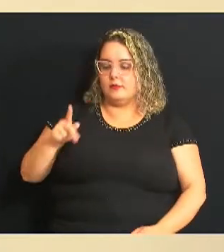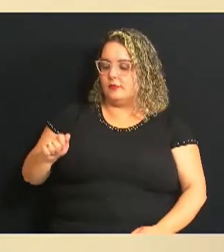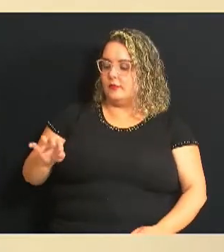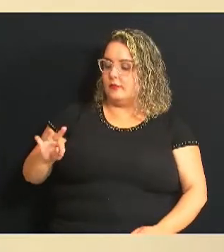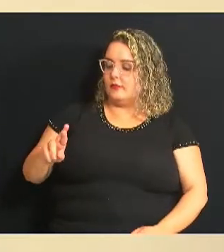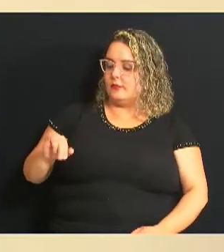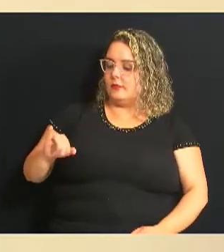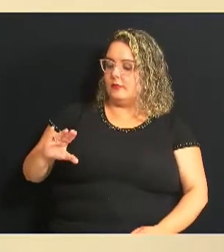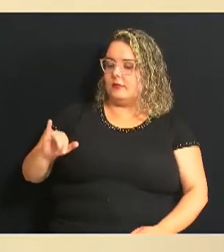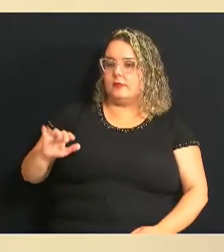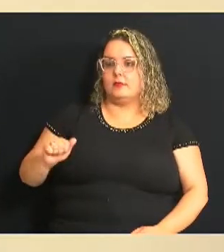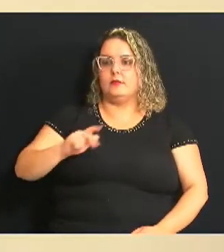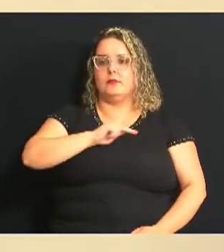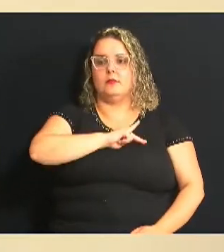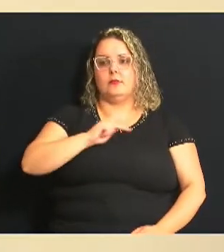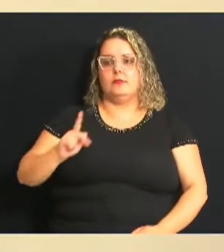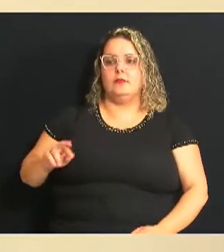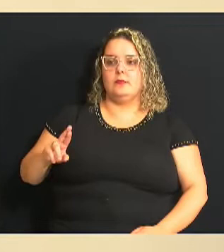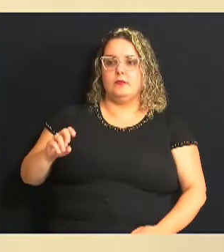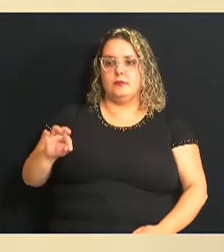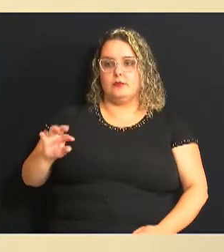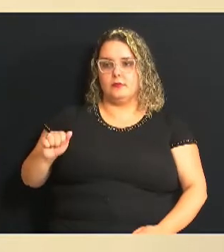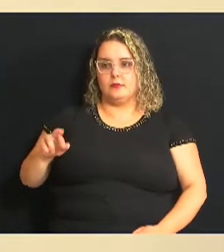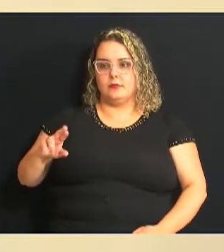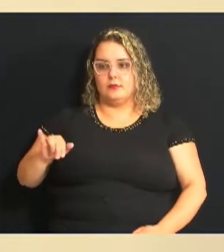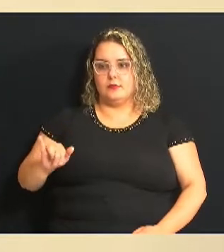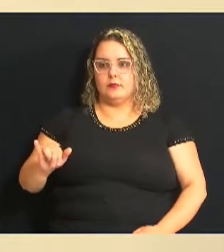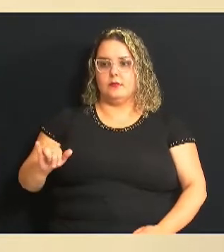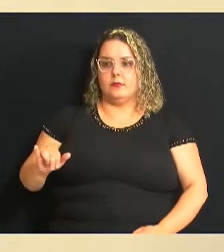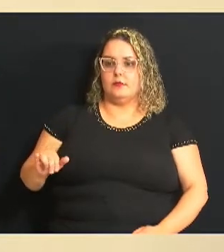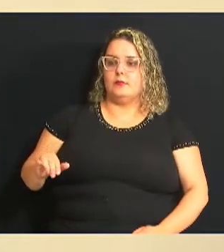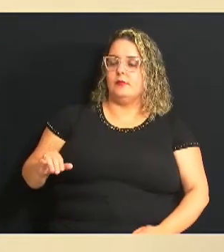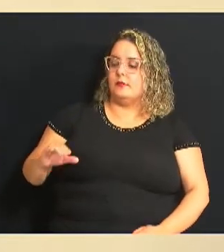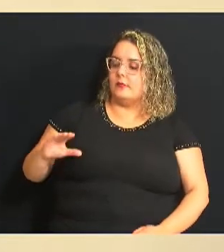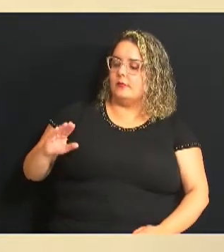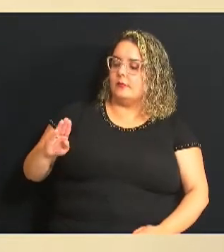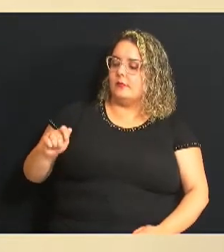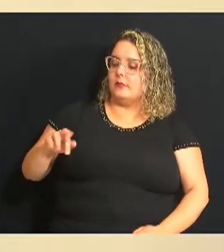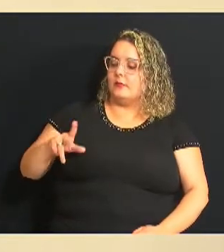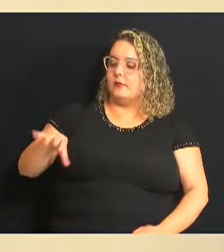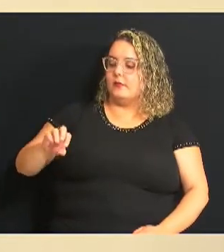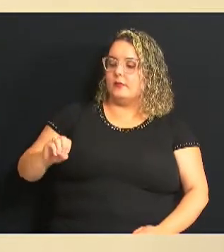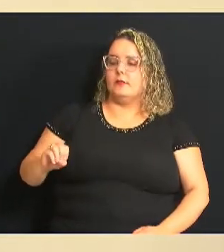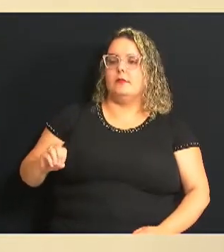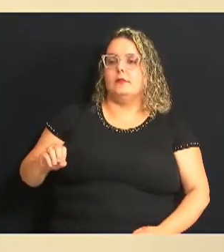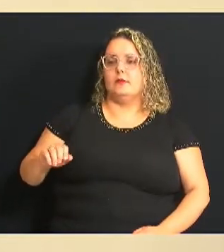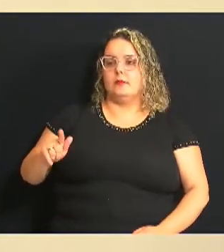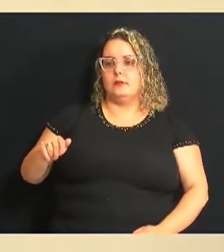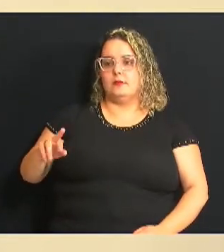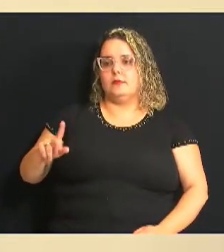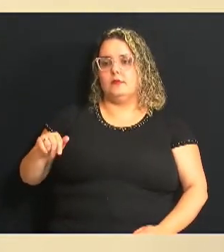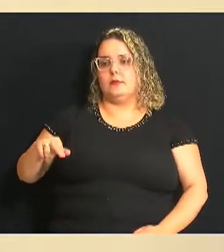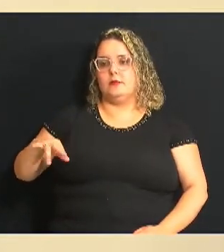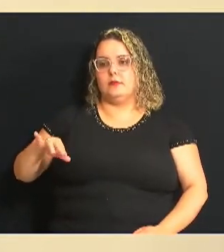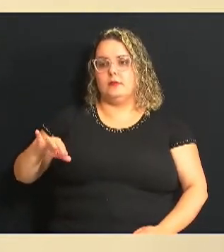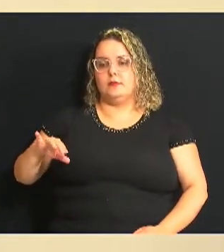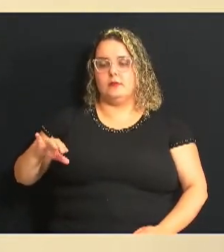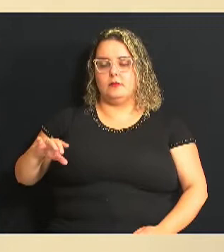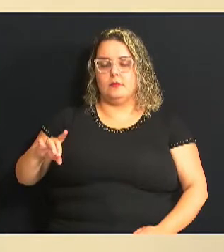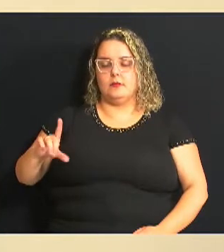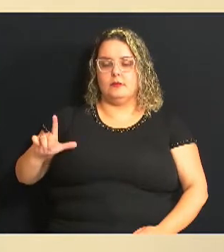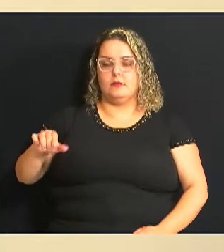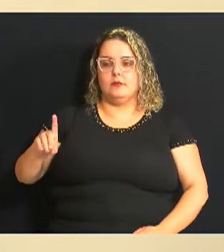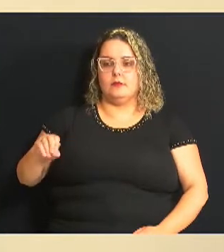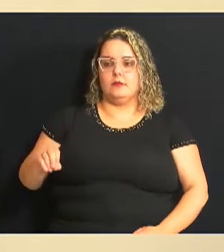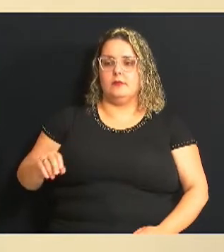Forte, presidente do Rotary Clube de Campinas, Barão Geraldo. E Marisa Quinaglia, presidente das Ações